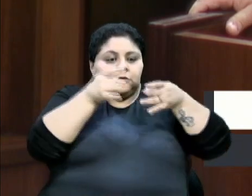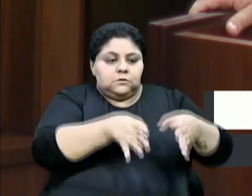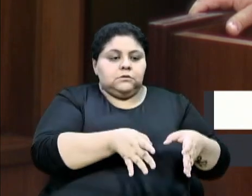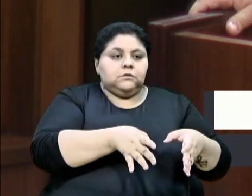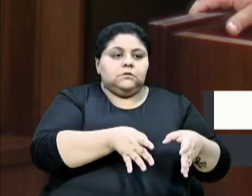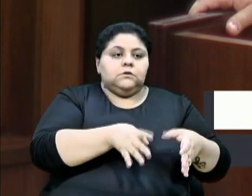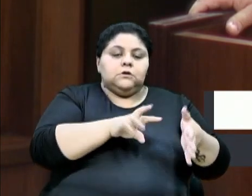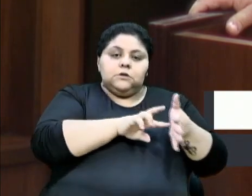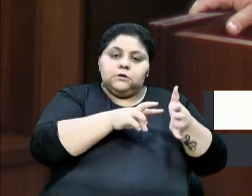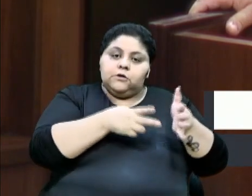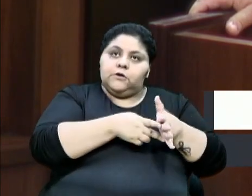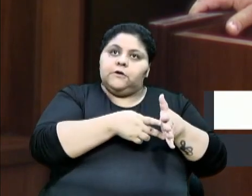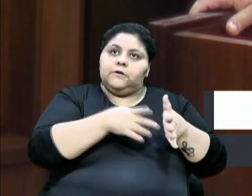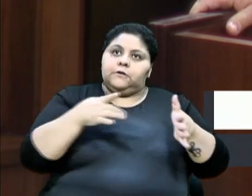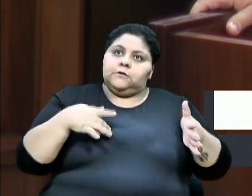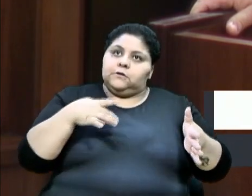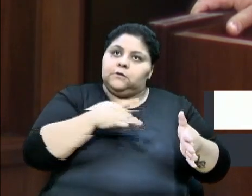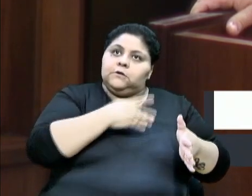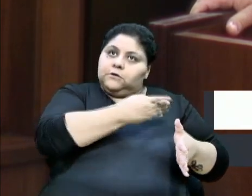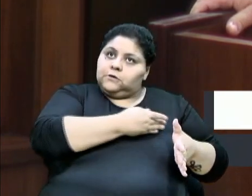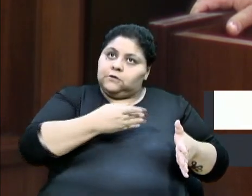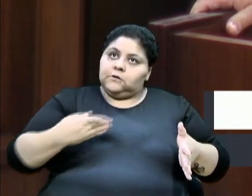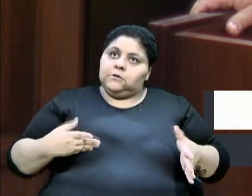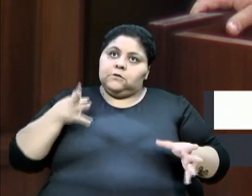pessoas vão acessar?